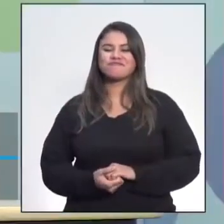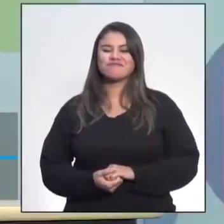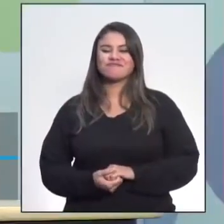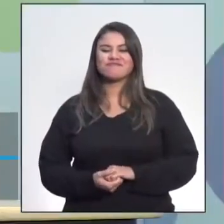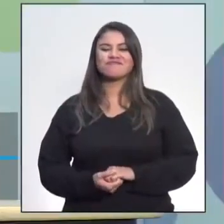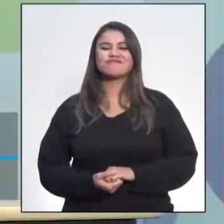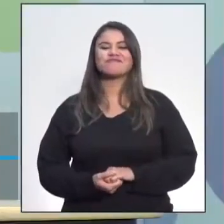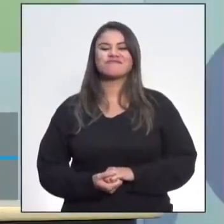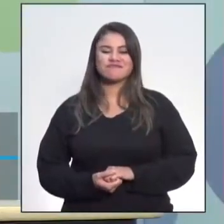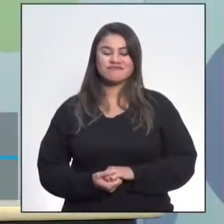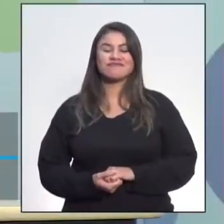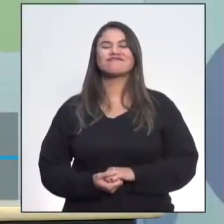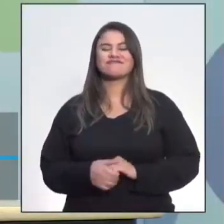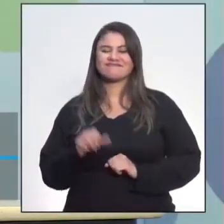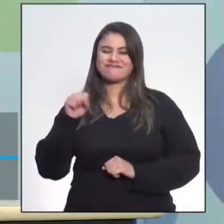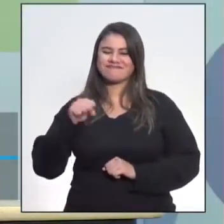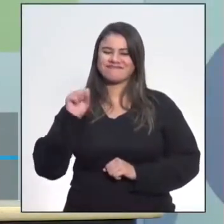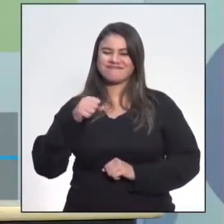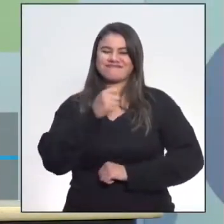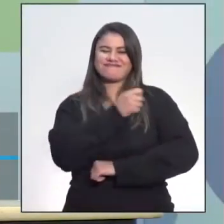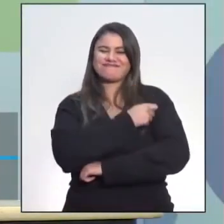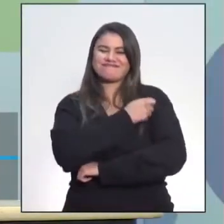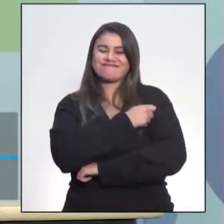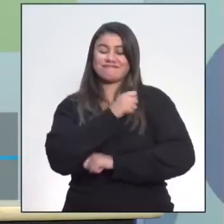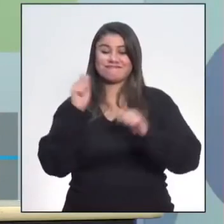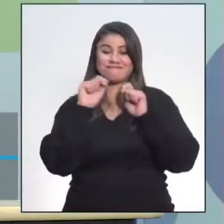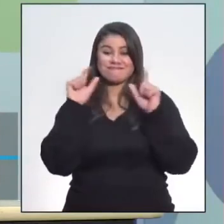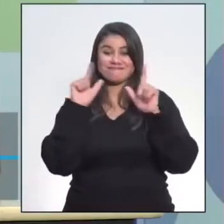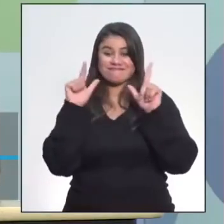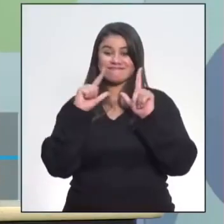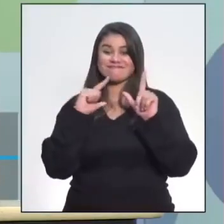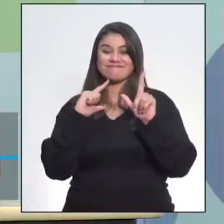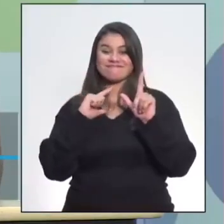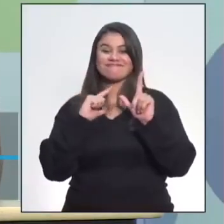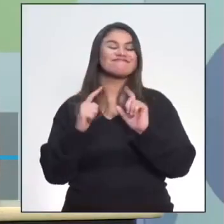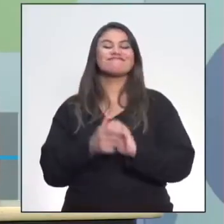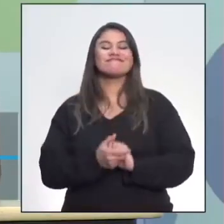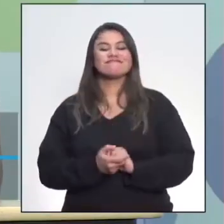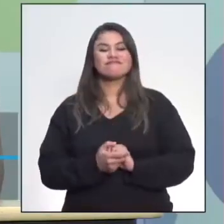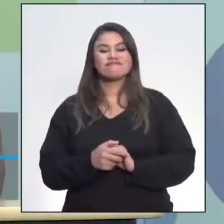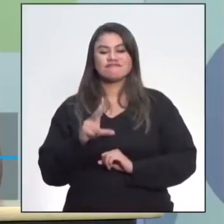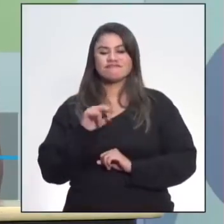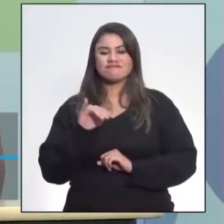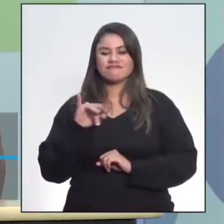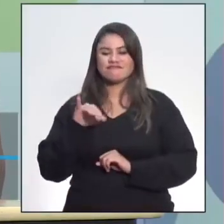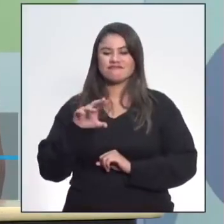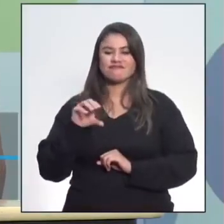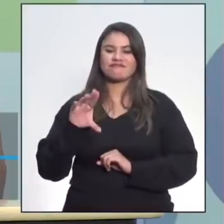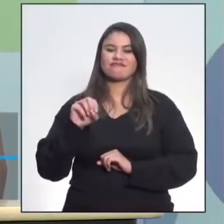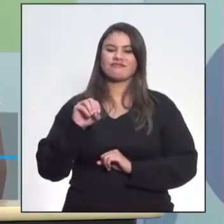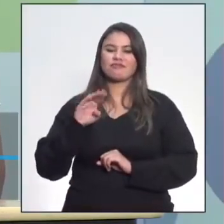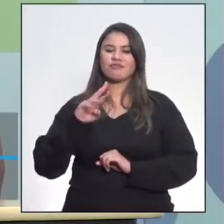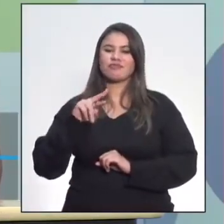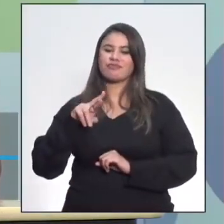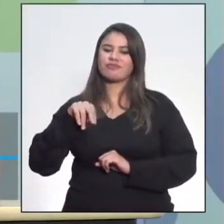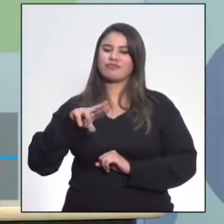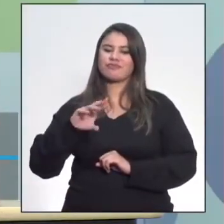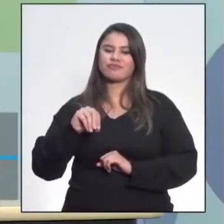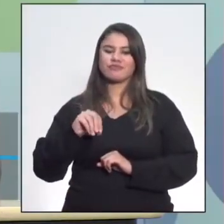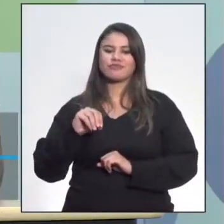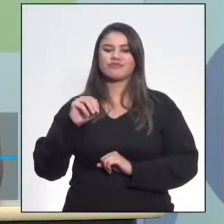Professora Roberta, os nossos alunos estão muito antenados. Olha, Vinícius, Bruno, Gabriela, Maria